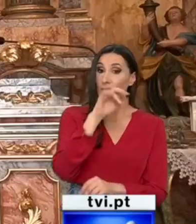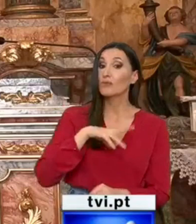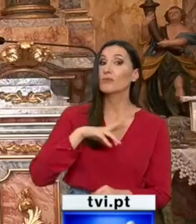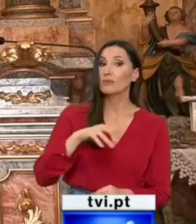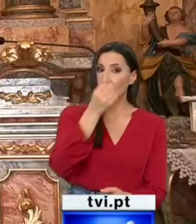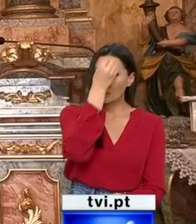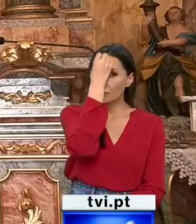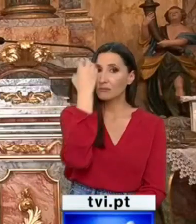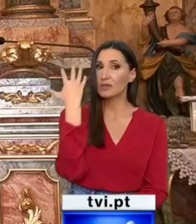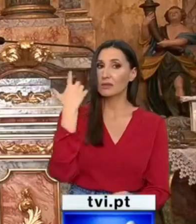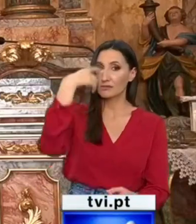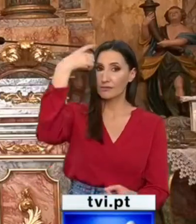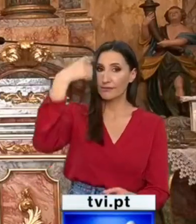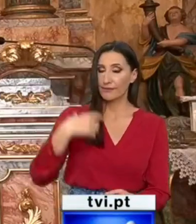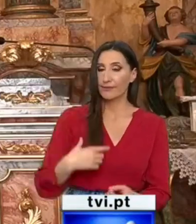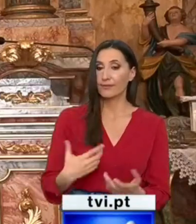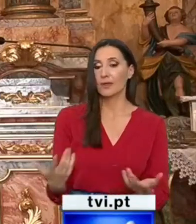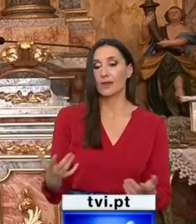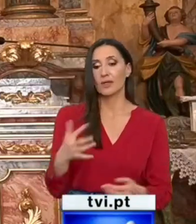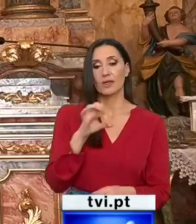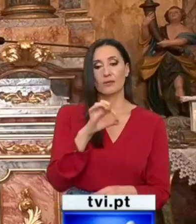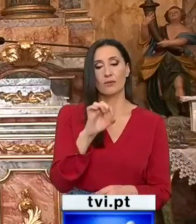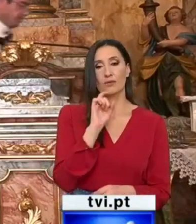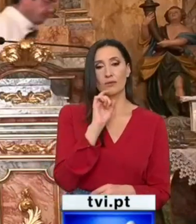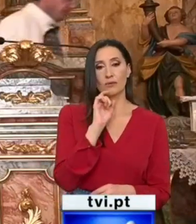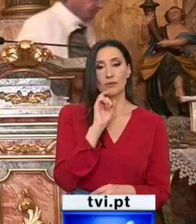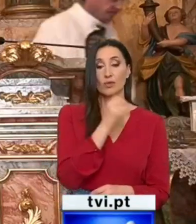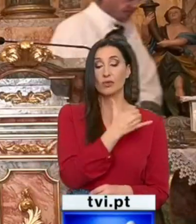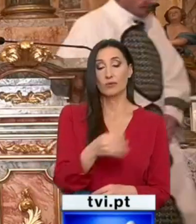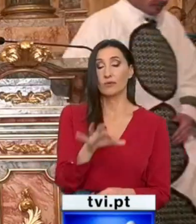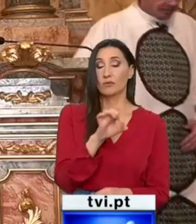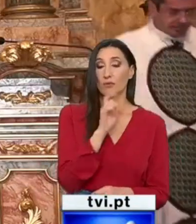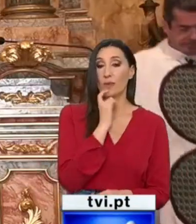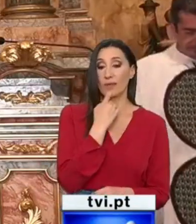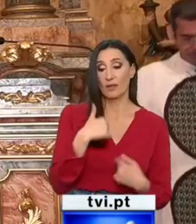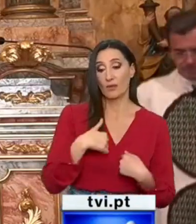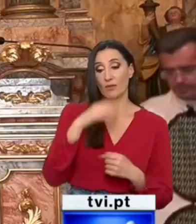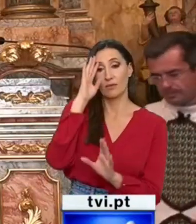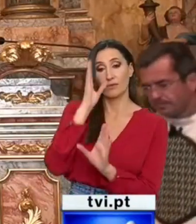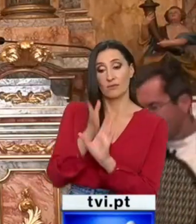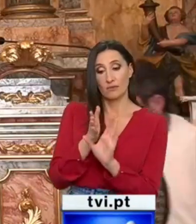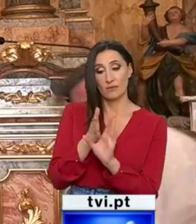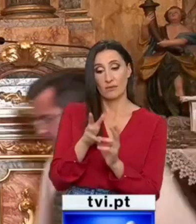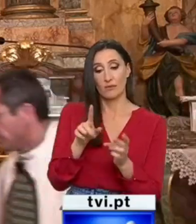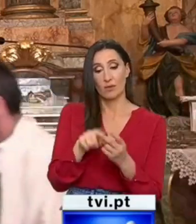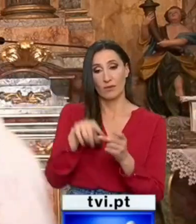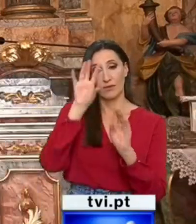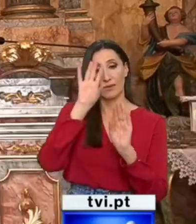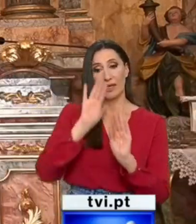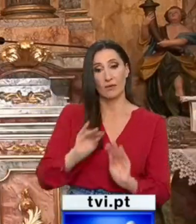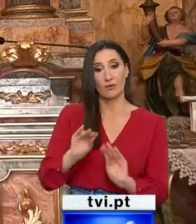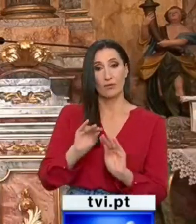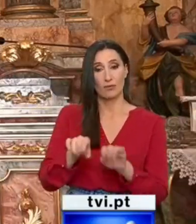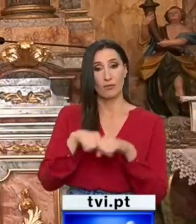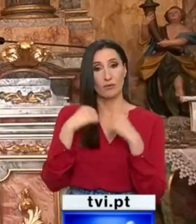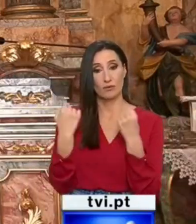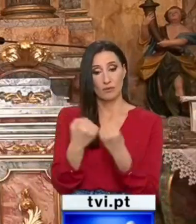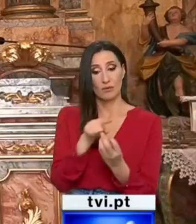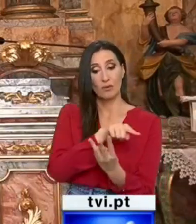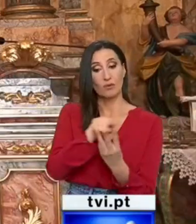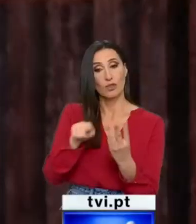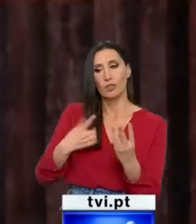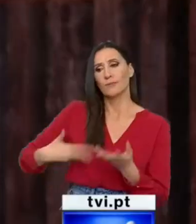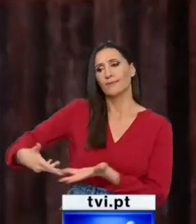português. Em 2018, em abril, eu, uma psicóloga e uma educadora social,